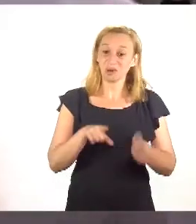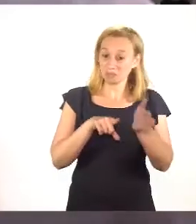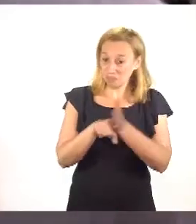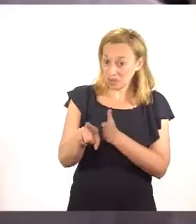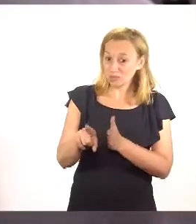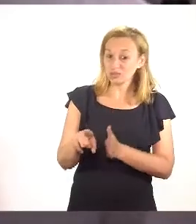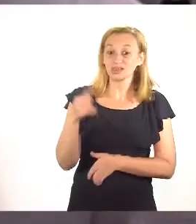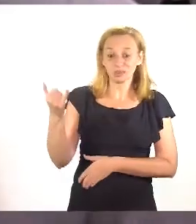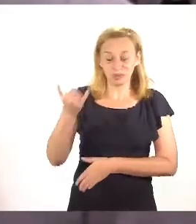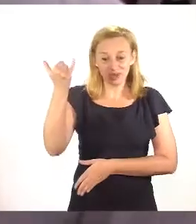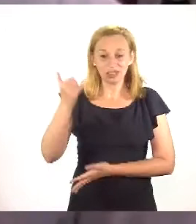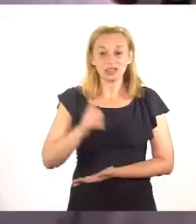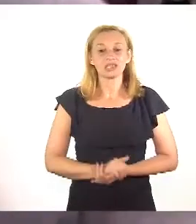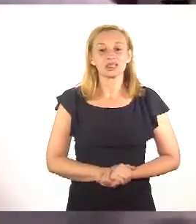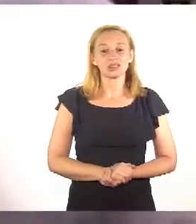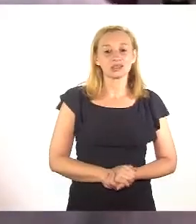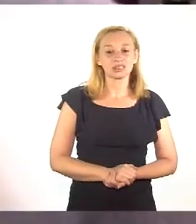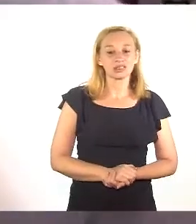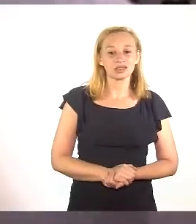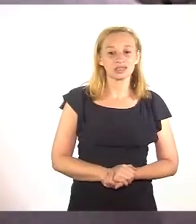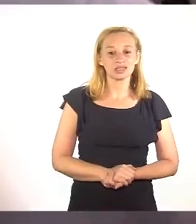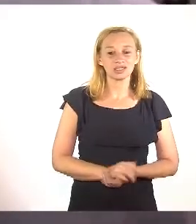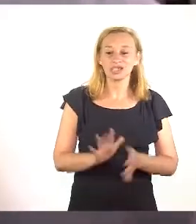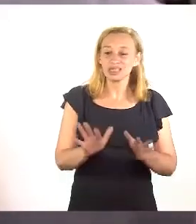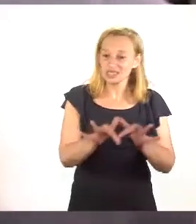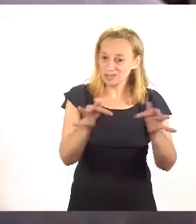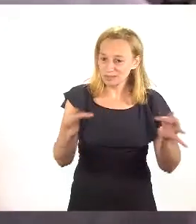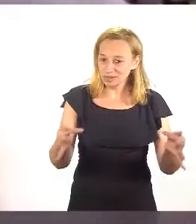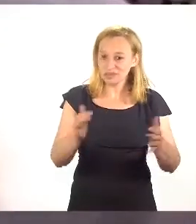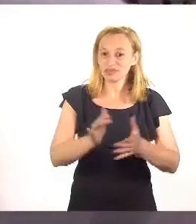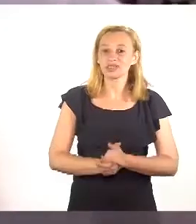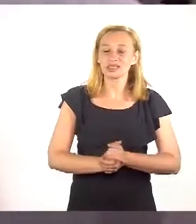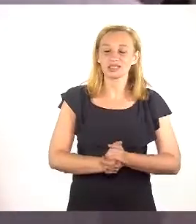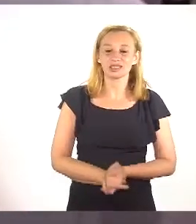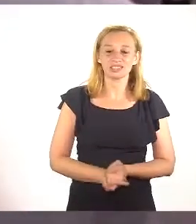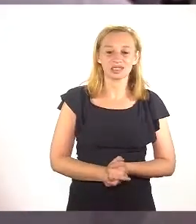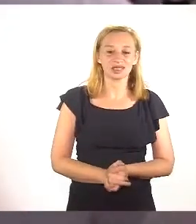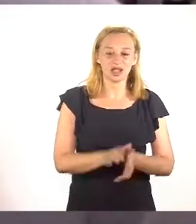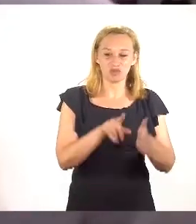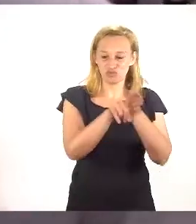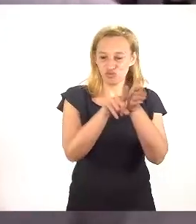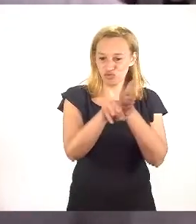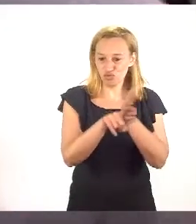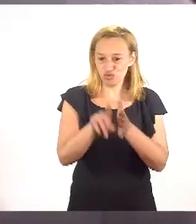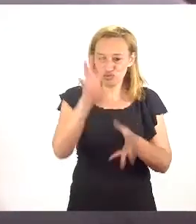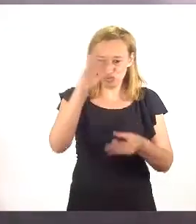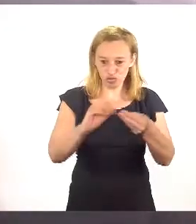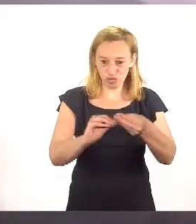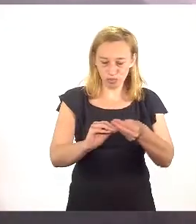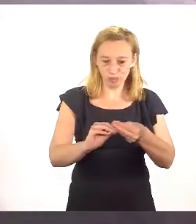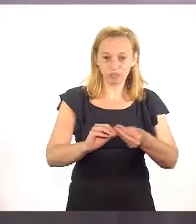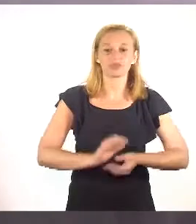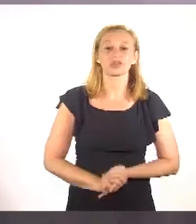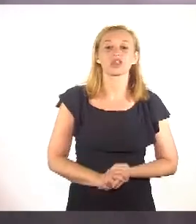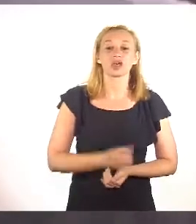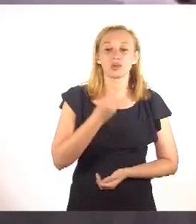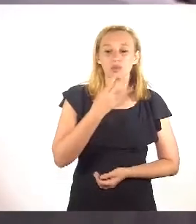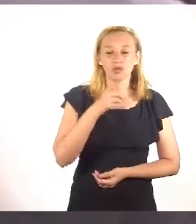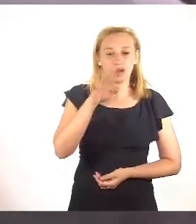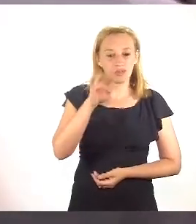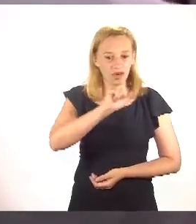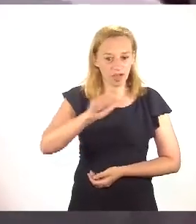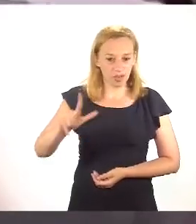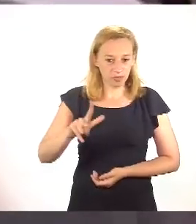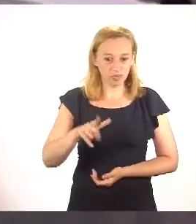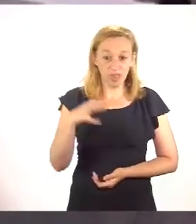extremamente importante. Bom, então vai simplificar aqui a quantidade de perguntas que eu tinha, né? Senhor Rafael, antes